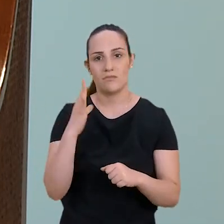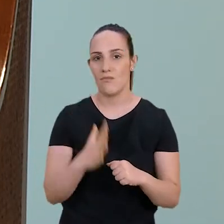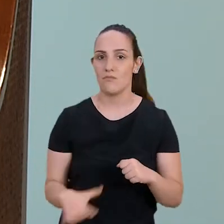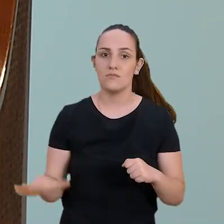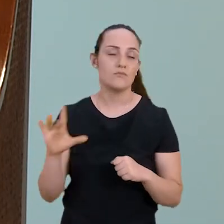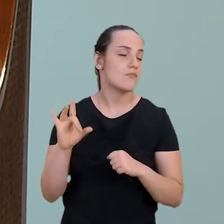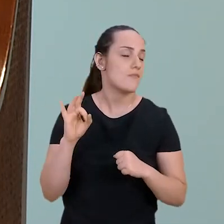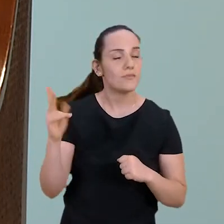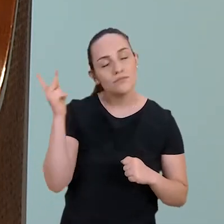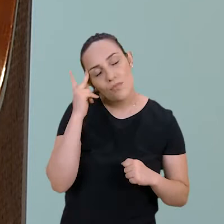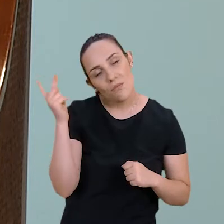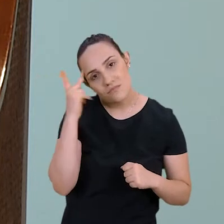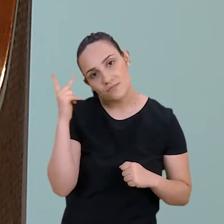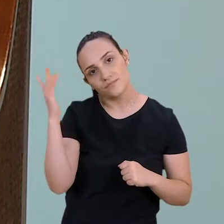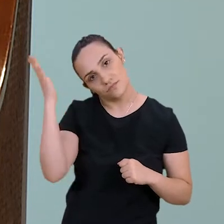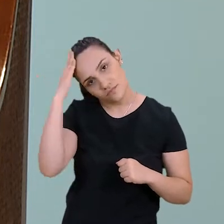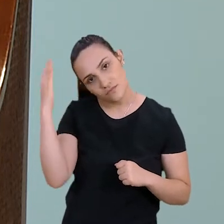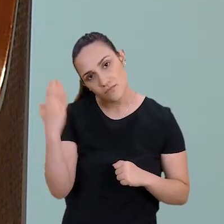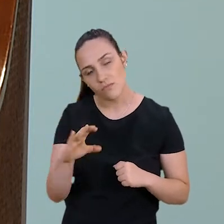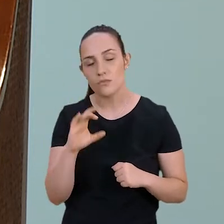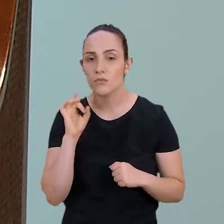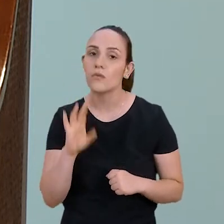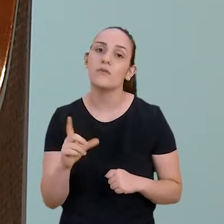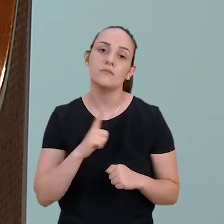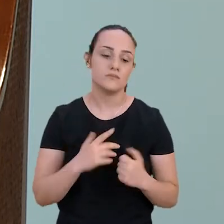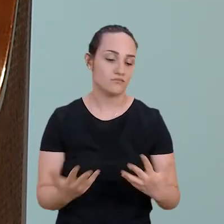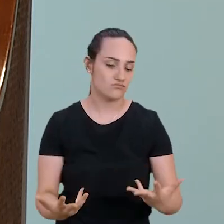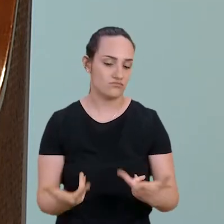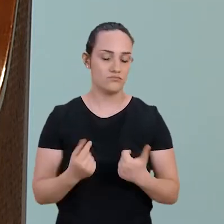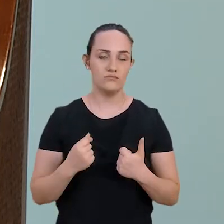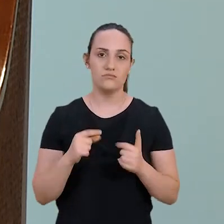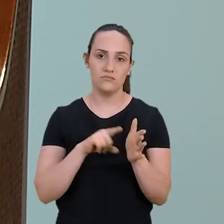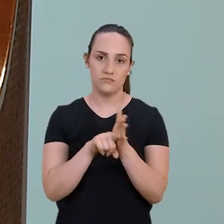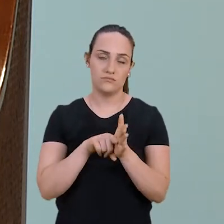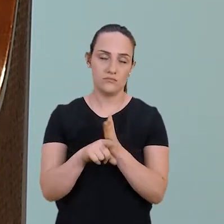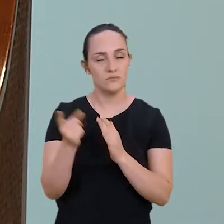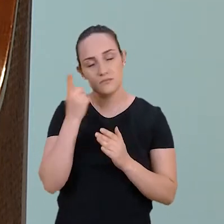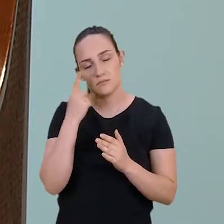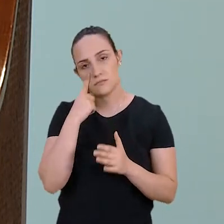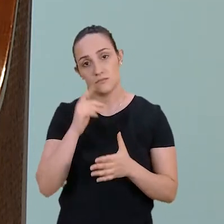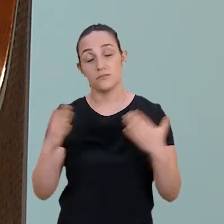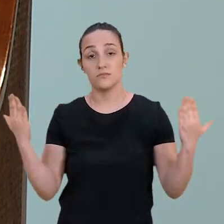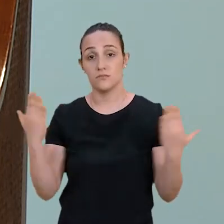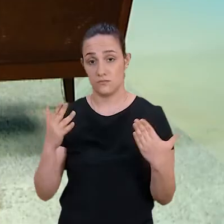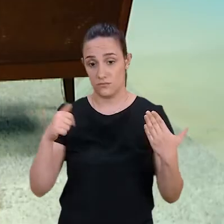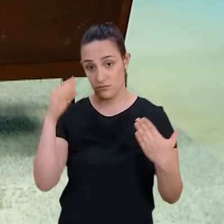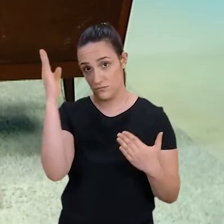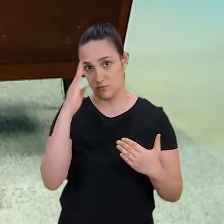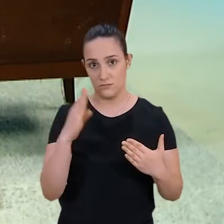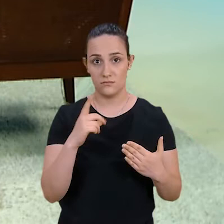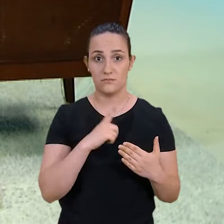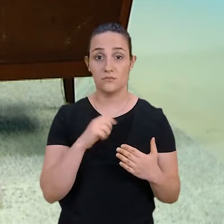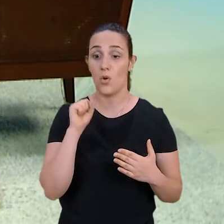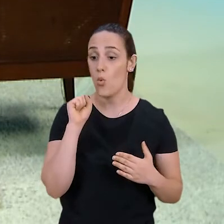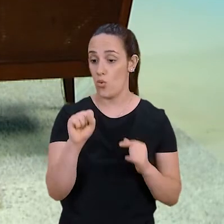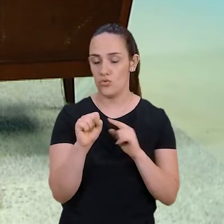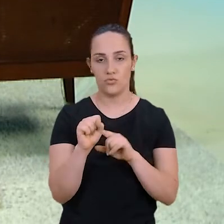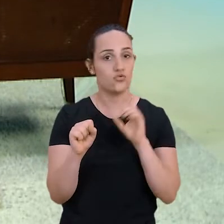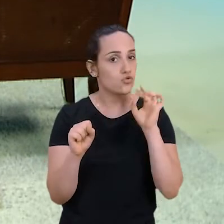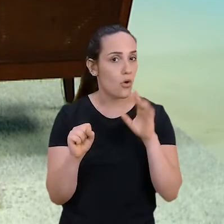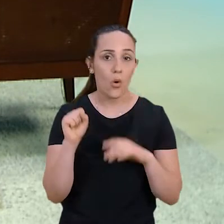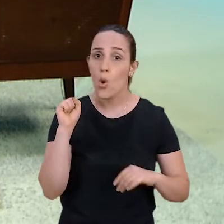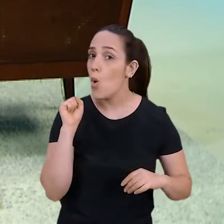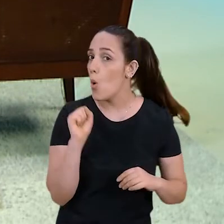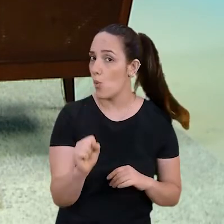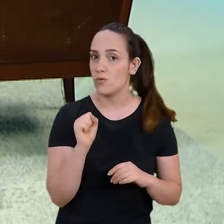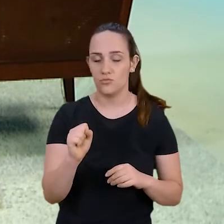restrita aos grandes centros. Para você ter uma ideia, Lívia, para ilustrar, nós temos hoje no Brasil 8 centros de